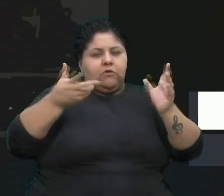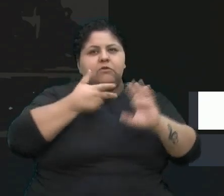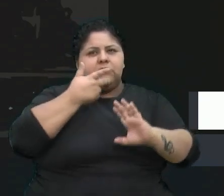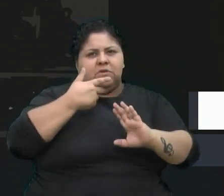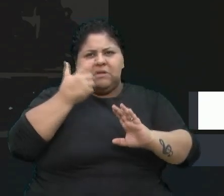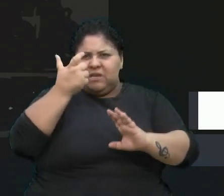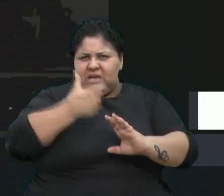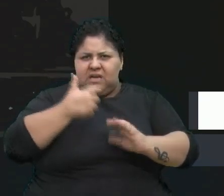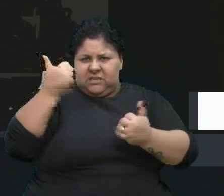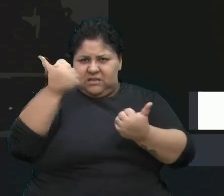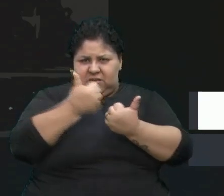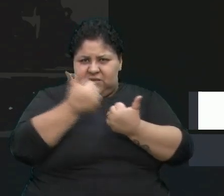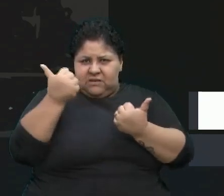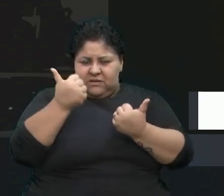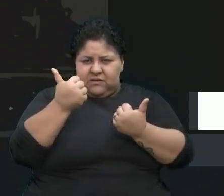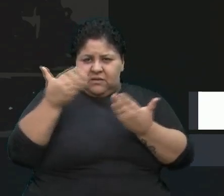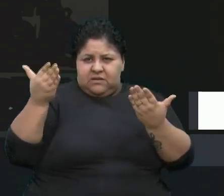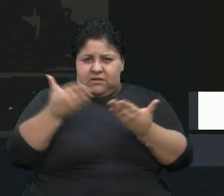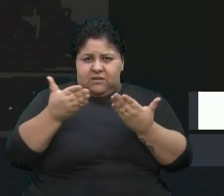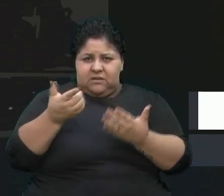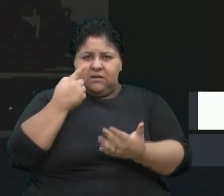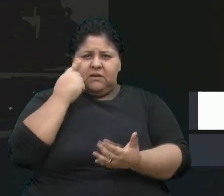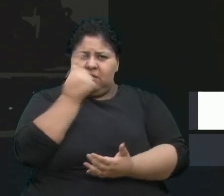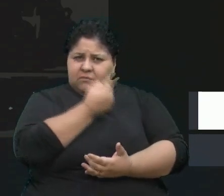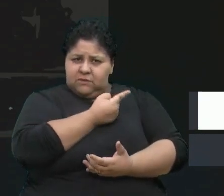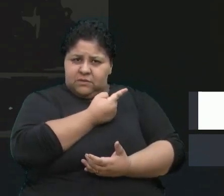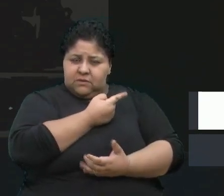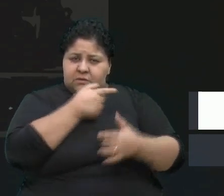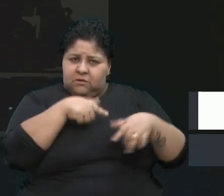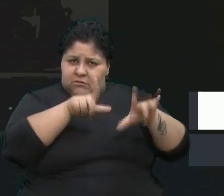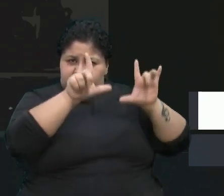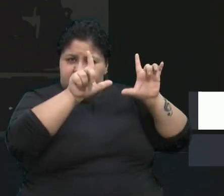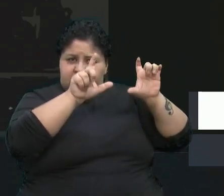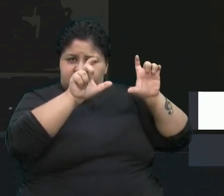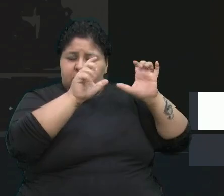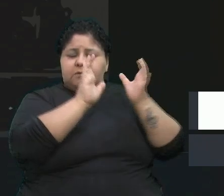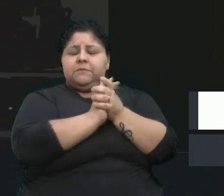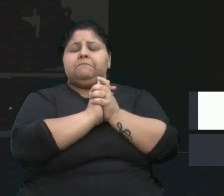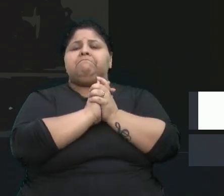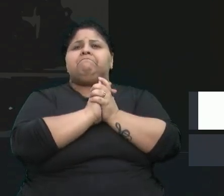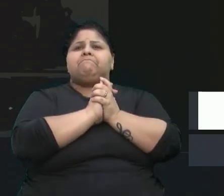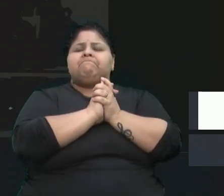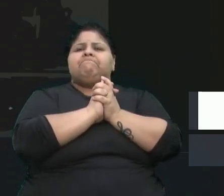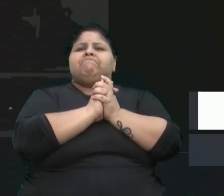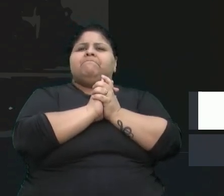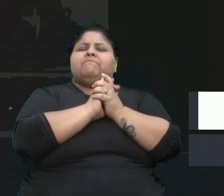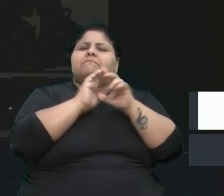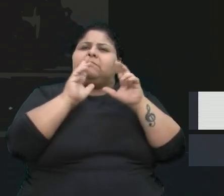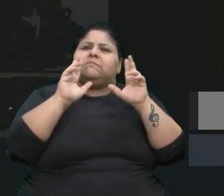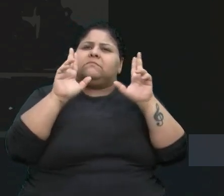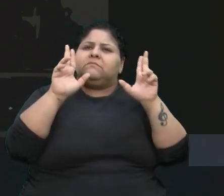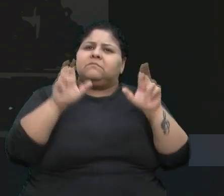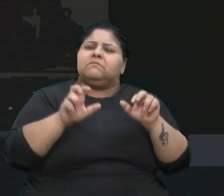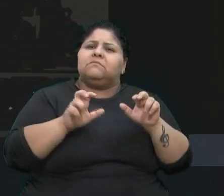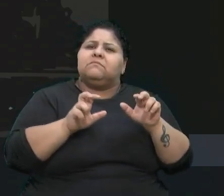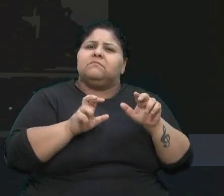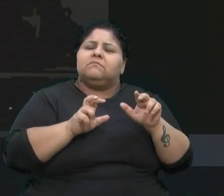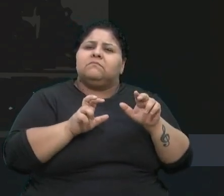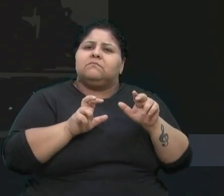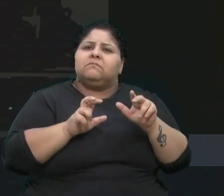já deve estar colocando algumas fotos no telão, é sobre as